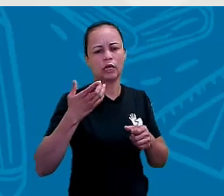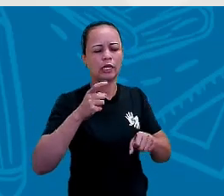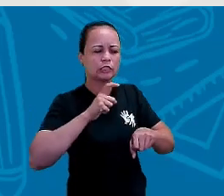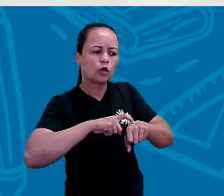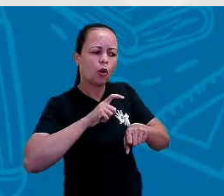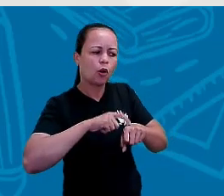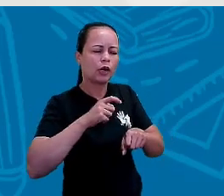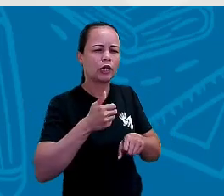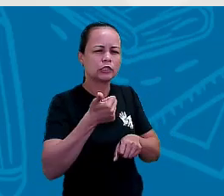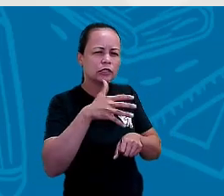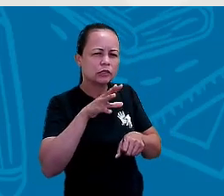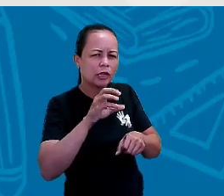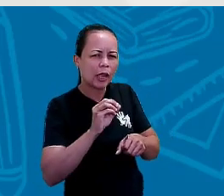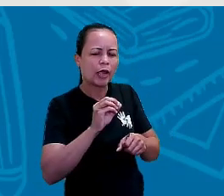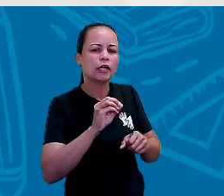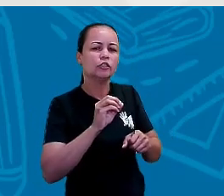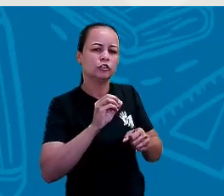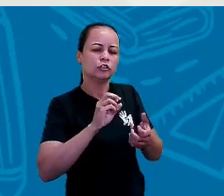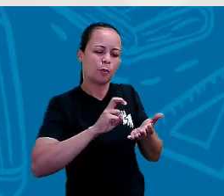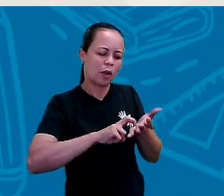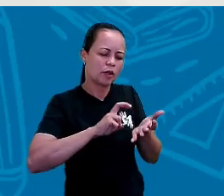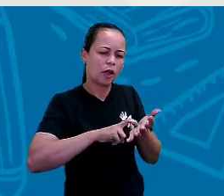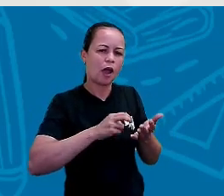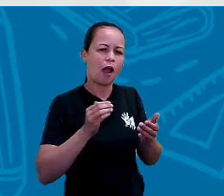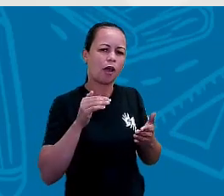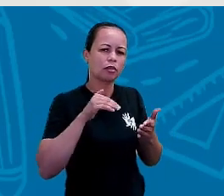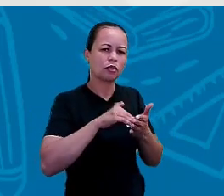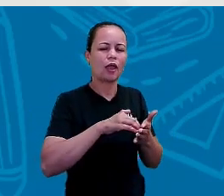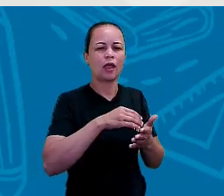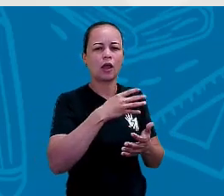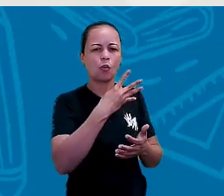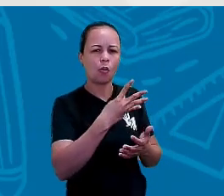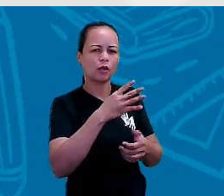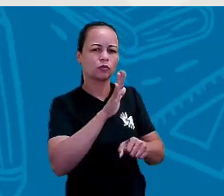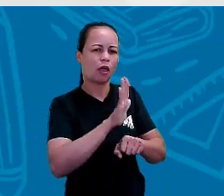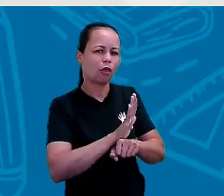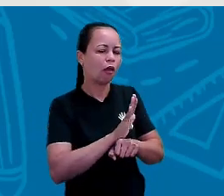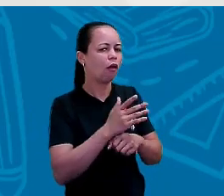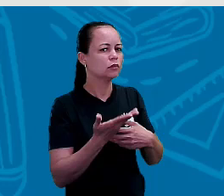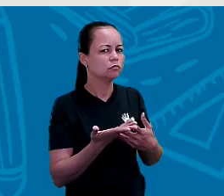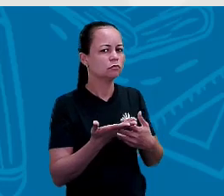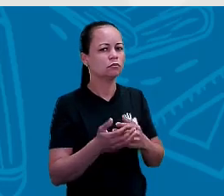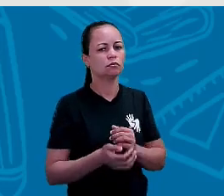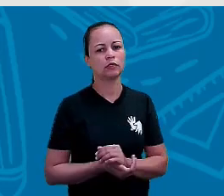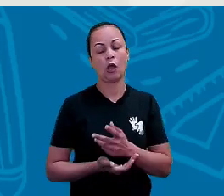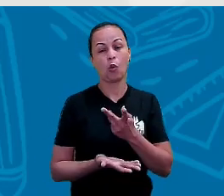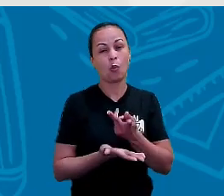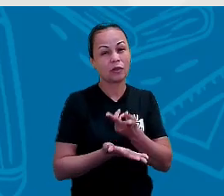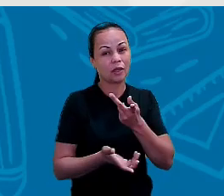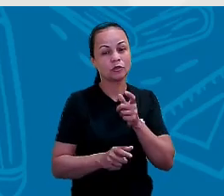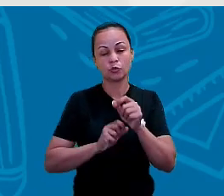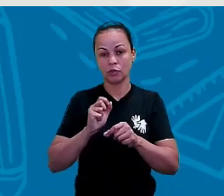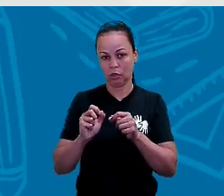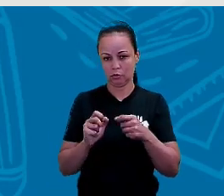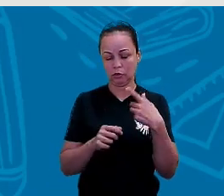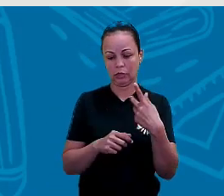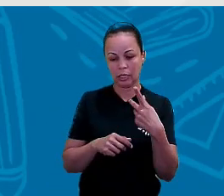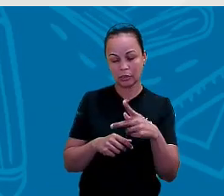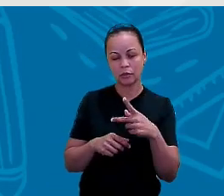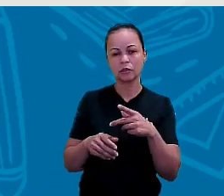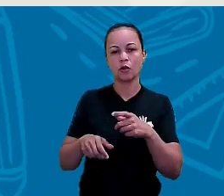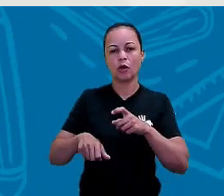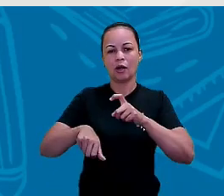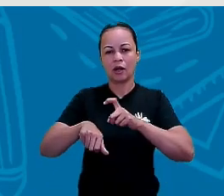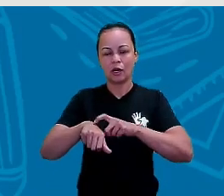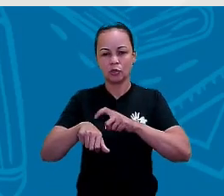daí das 10 da manhã às 4 da tarde. Aí o que é que acontece? Caso nesse horário você se expõe ao sol, você tem que tomar as